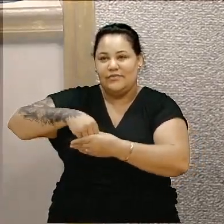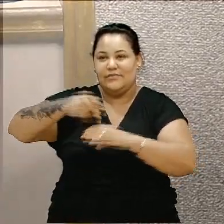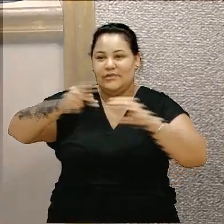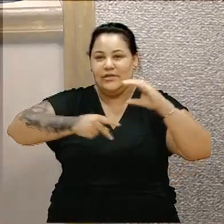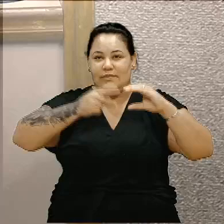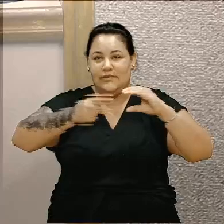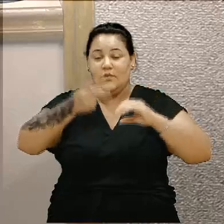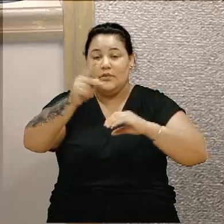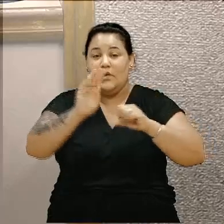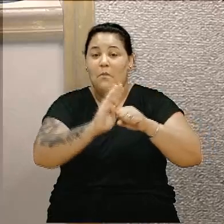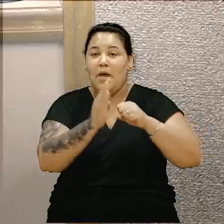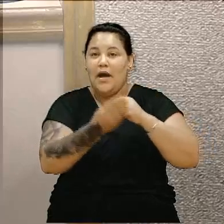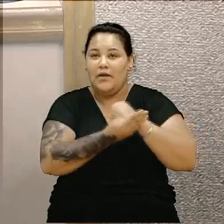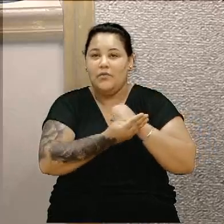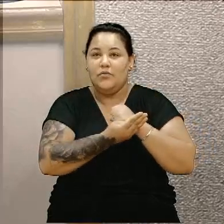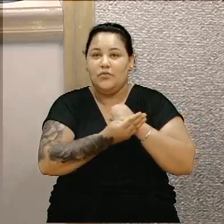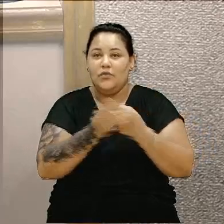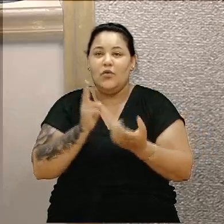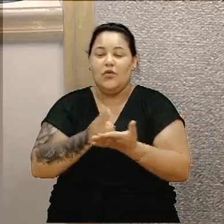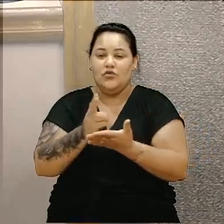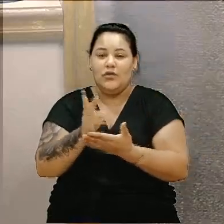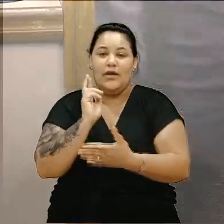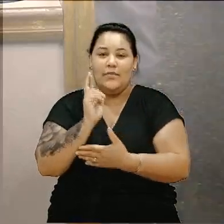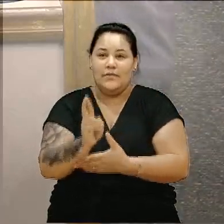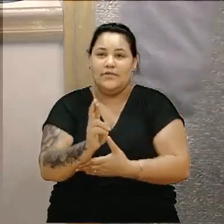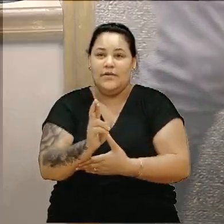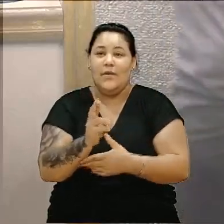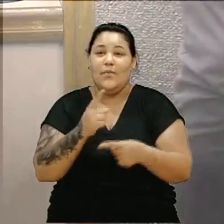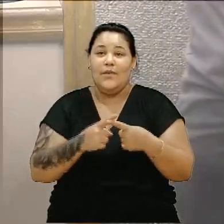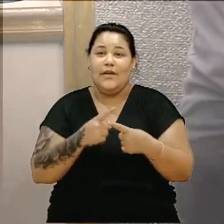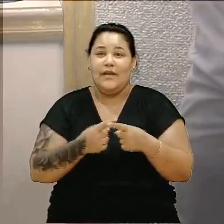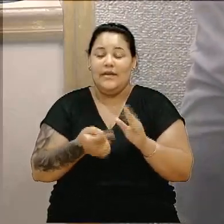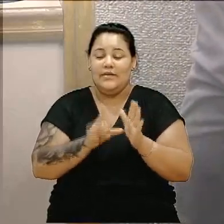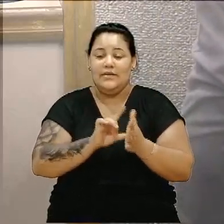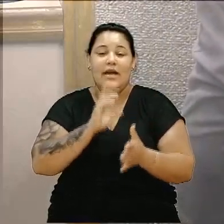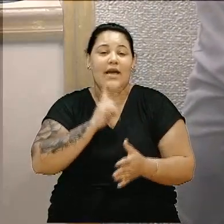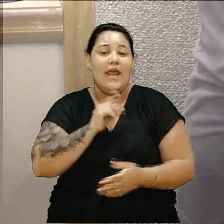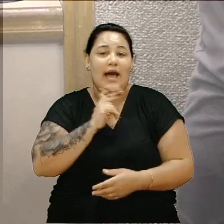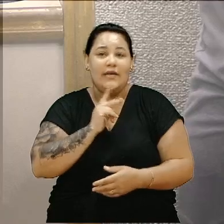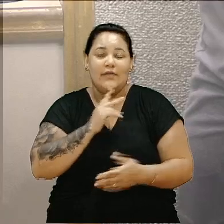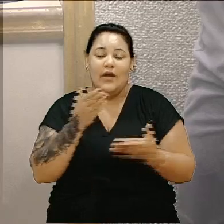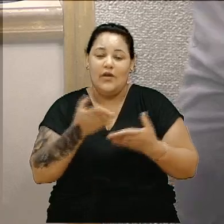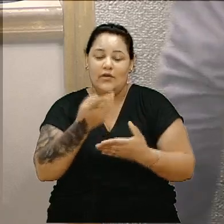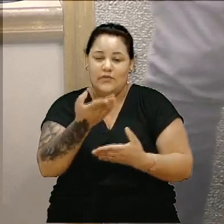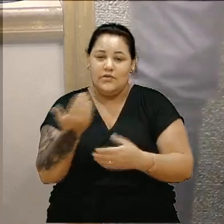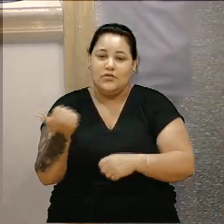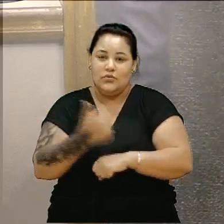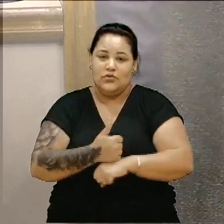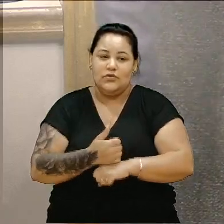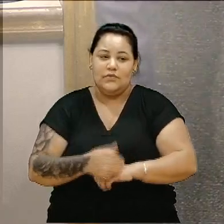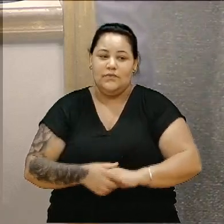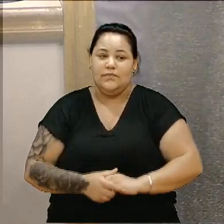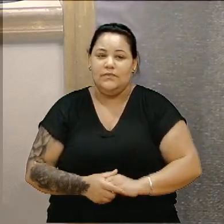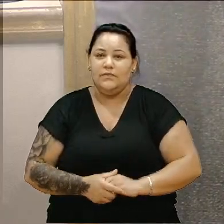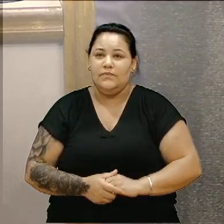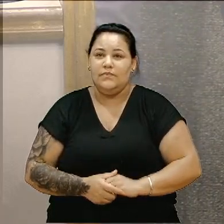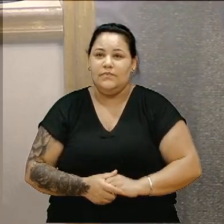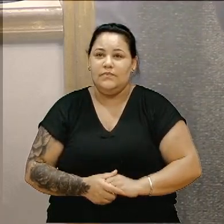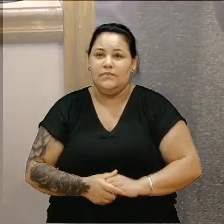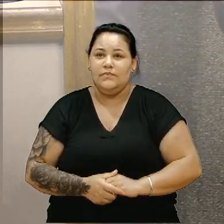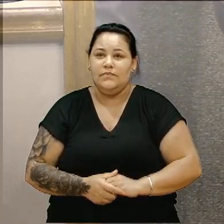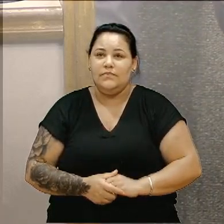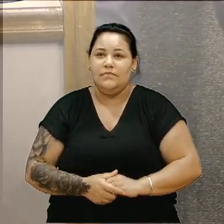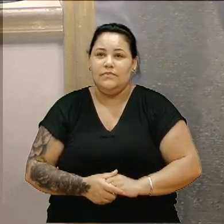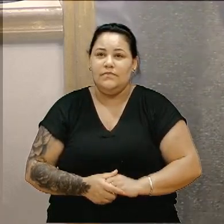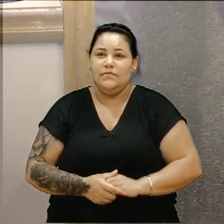seu bairro continua representado, uma vez era o vereador Renato de Oliveira, agora Vossa Excelência, mas fiz questão de pedir